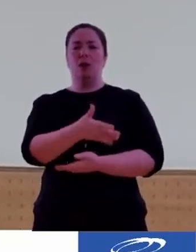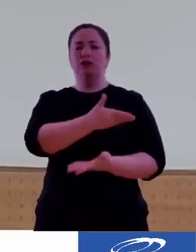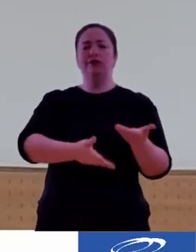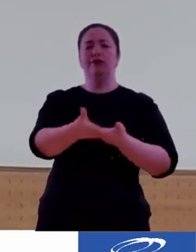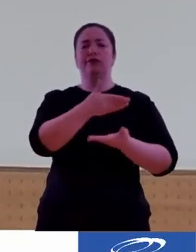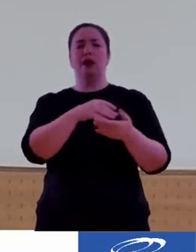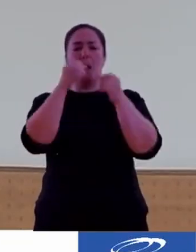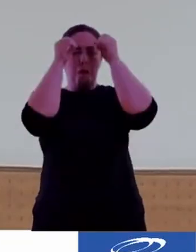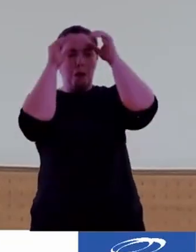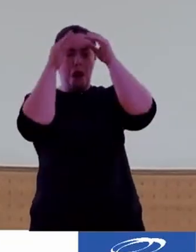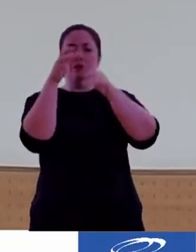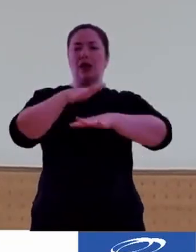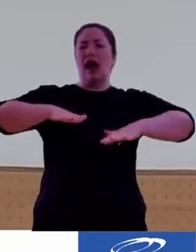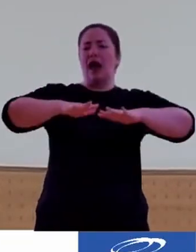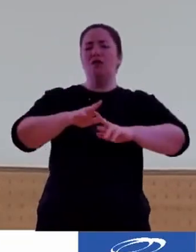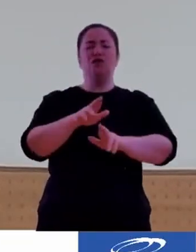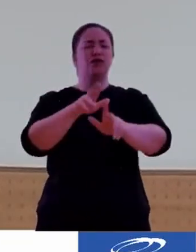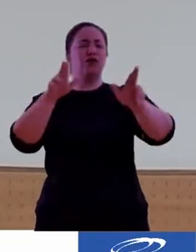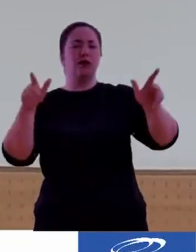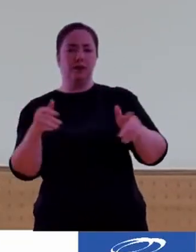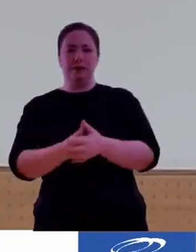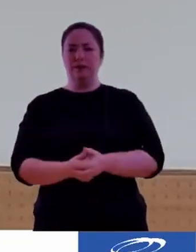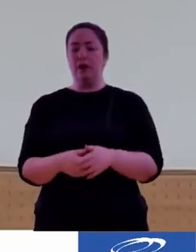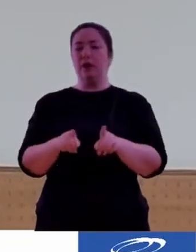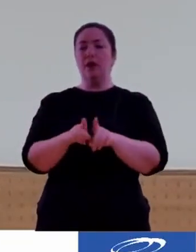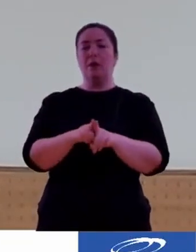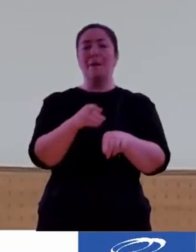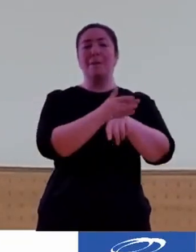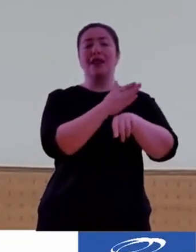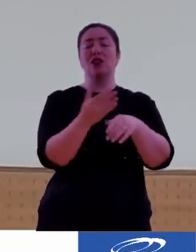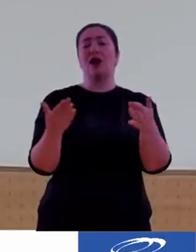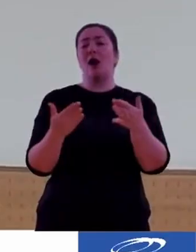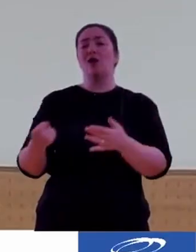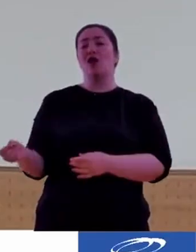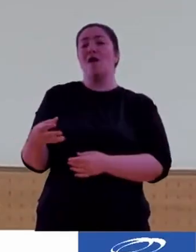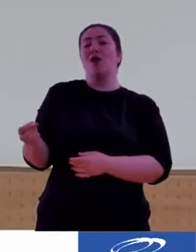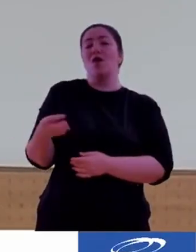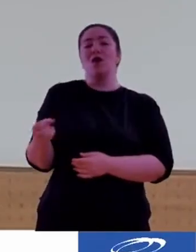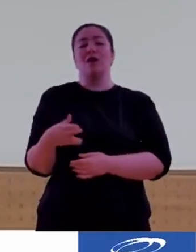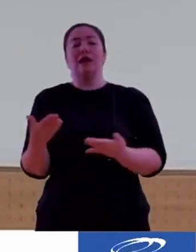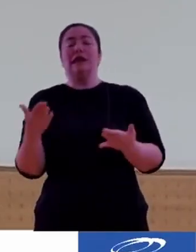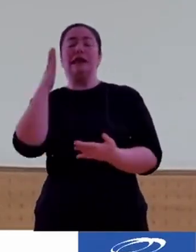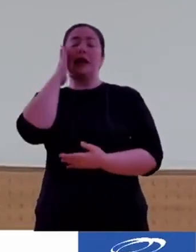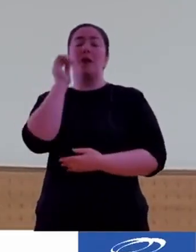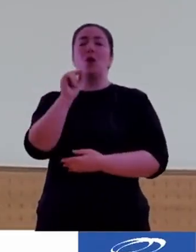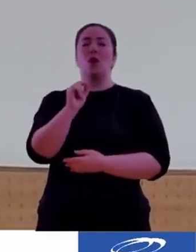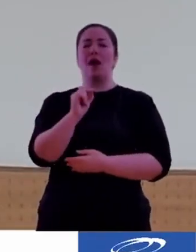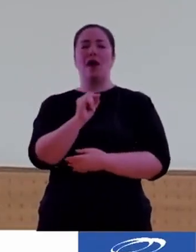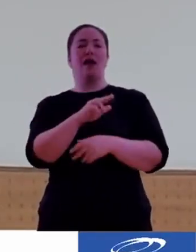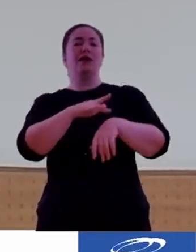conhecimento e a reflexão crítica sobre práticas contemporâneas no manejo das infecções osteoarticulares, contribuindo